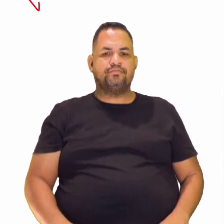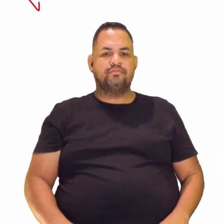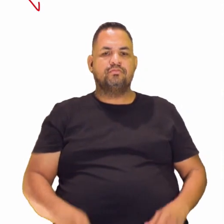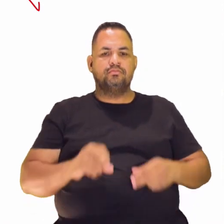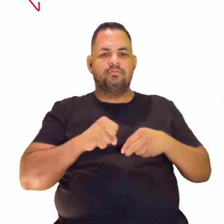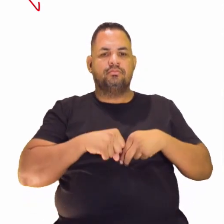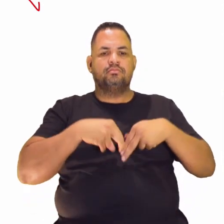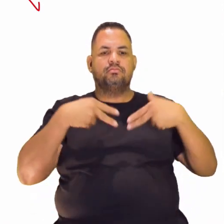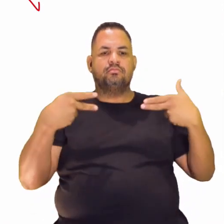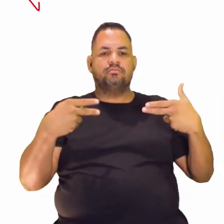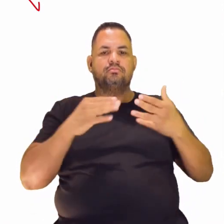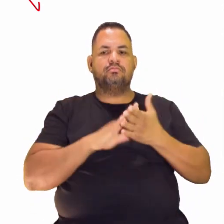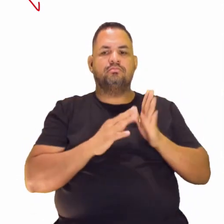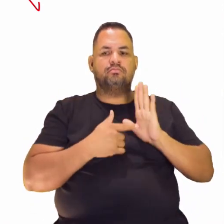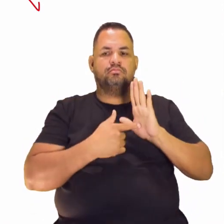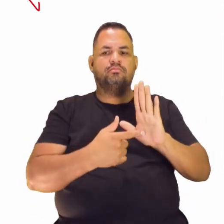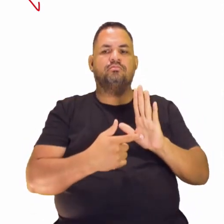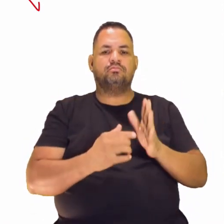etnia, né?